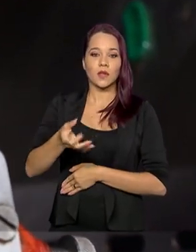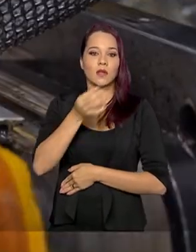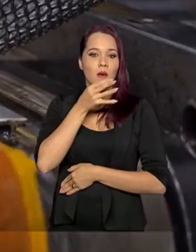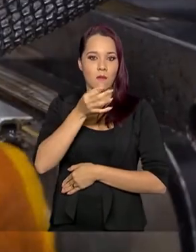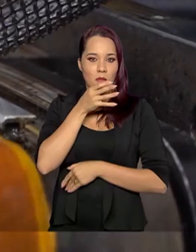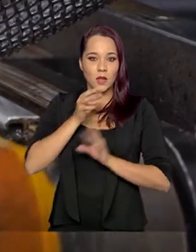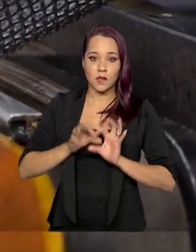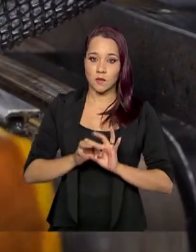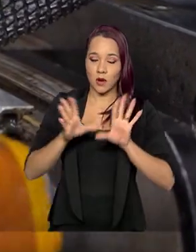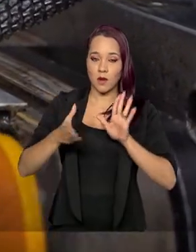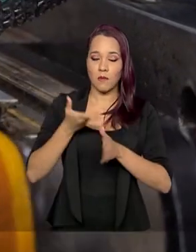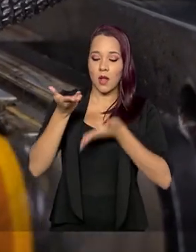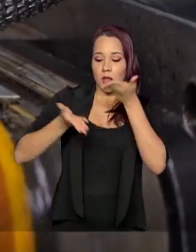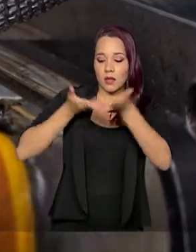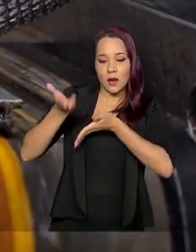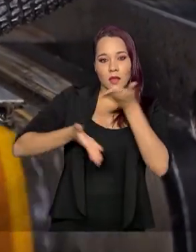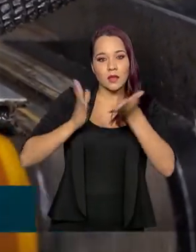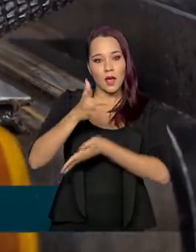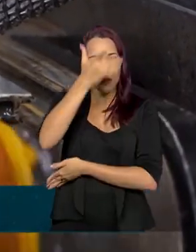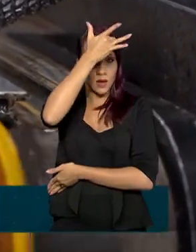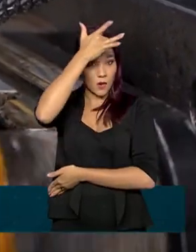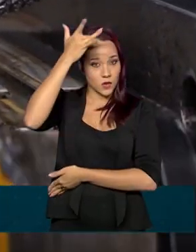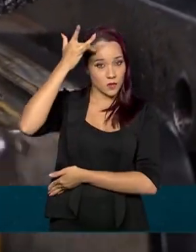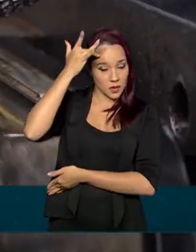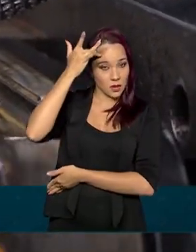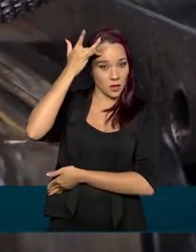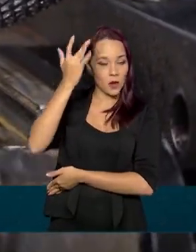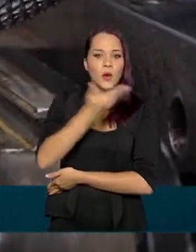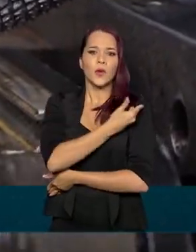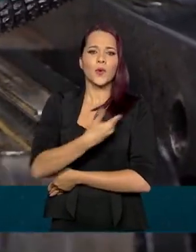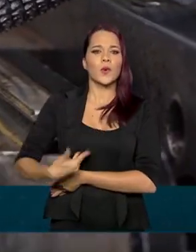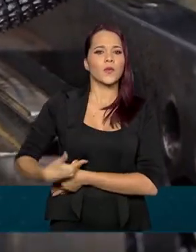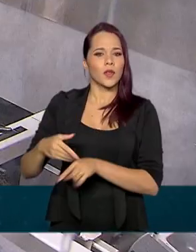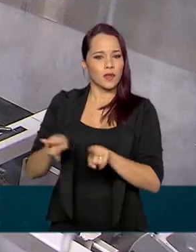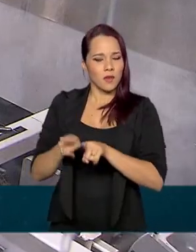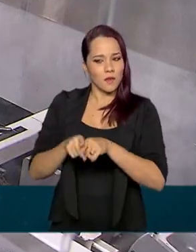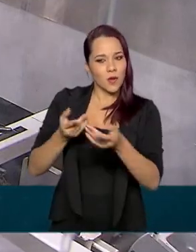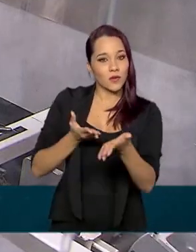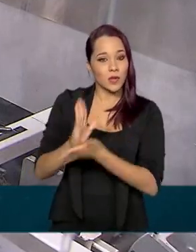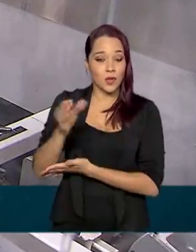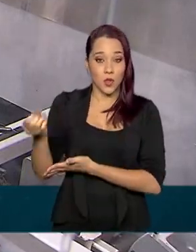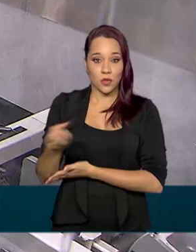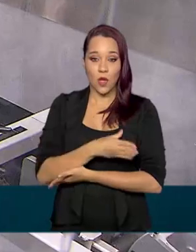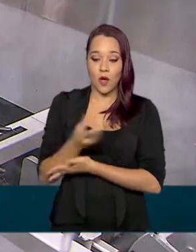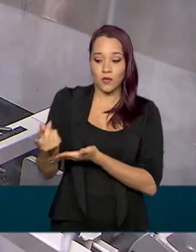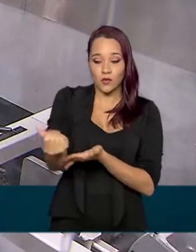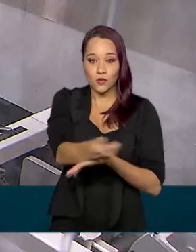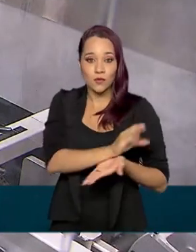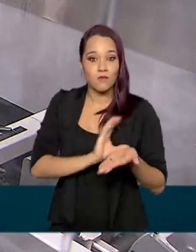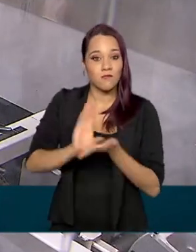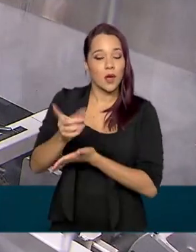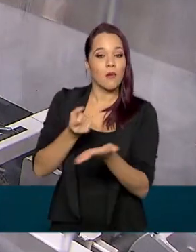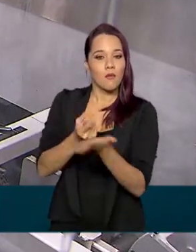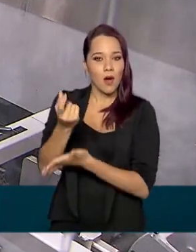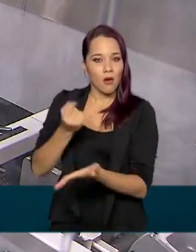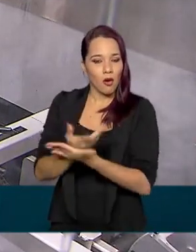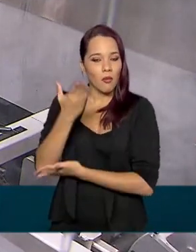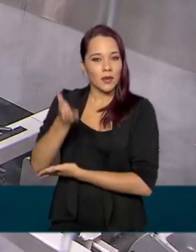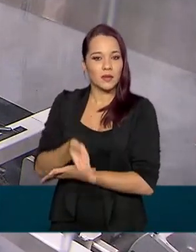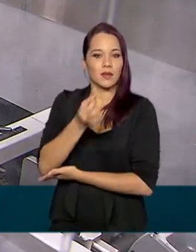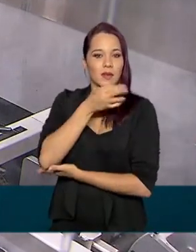disponíveis para tratar a saúde mental e o governo acaba de autorizar novos recursos para a compra desses